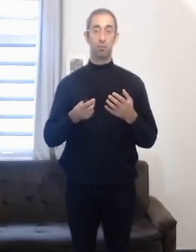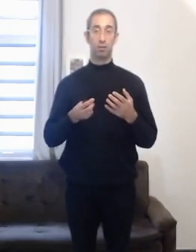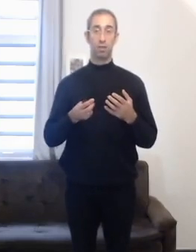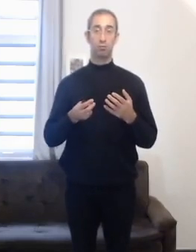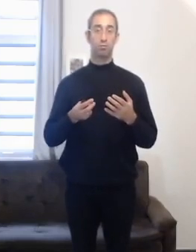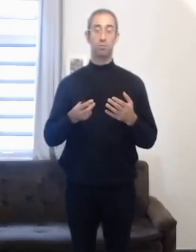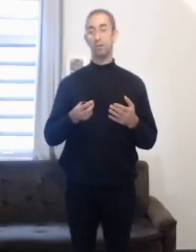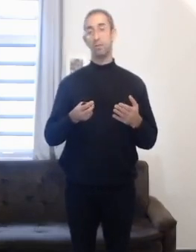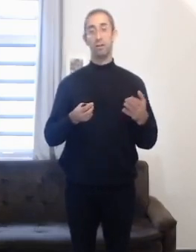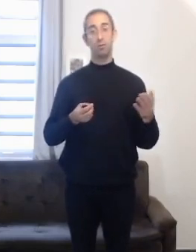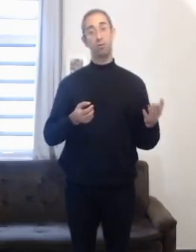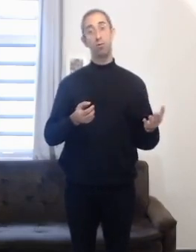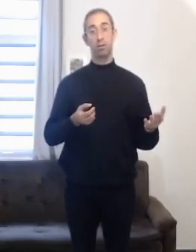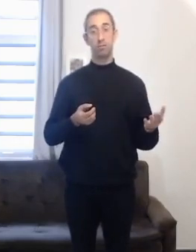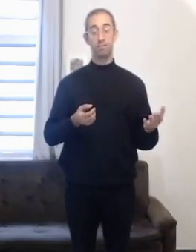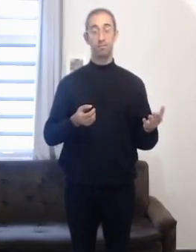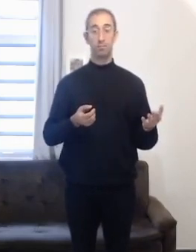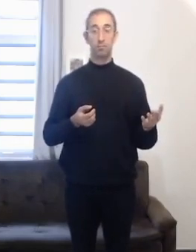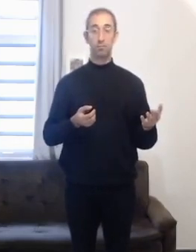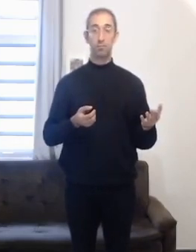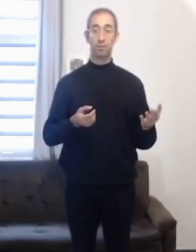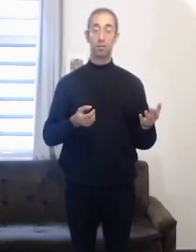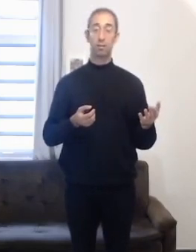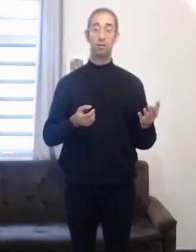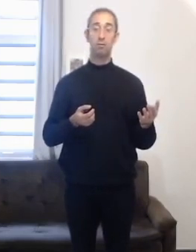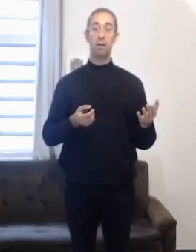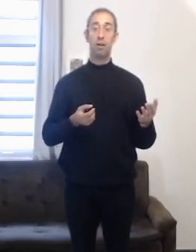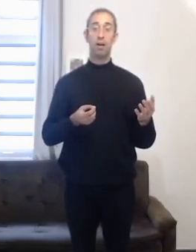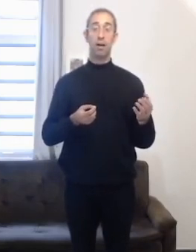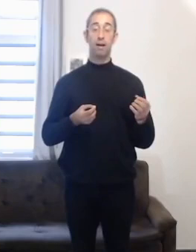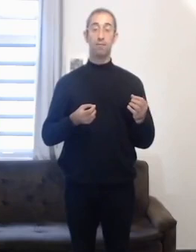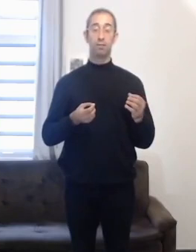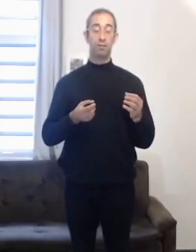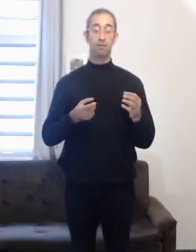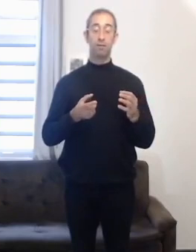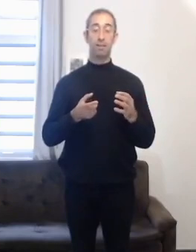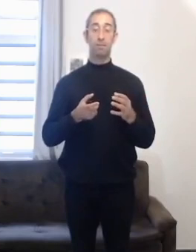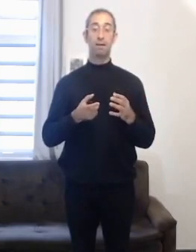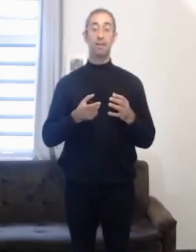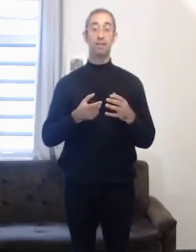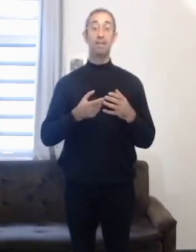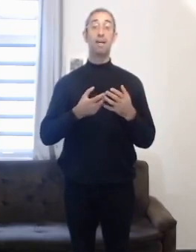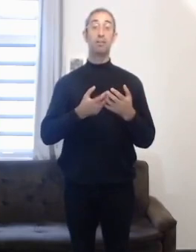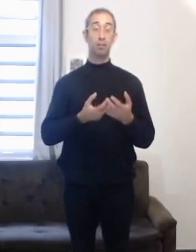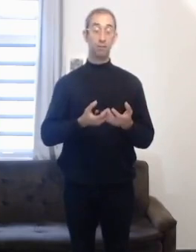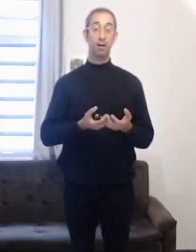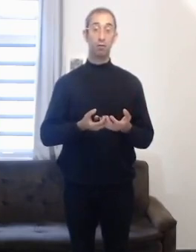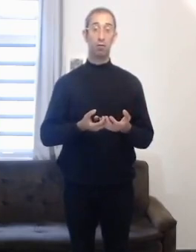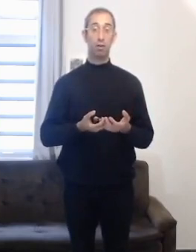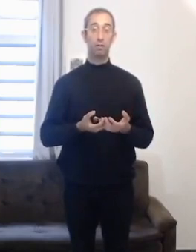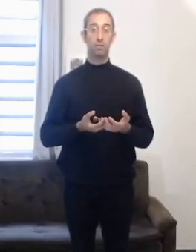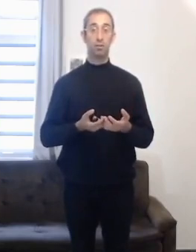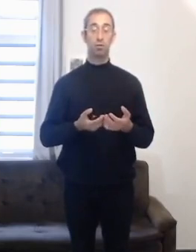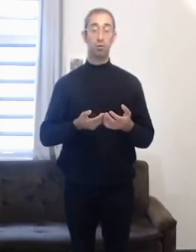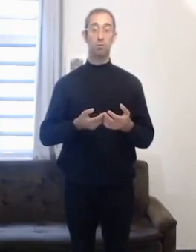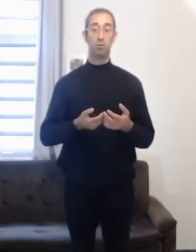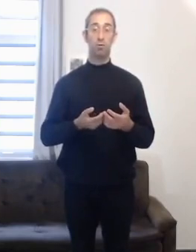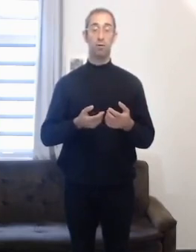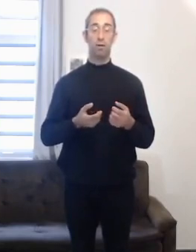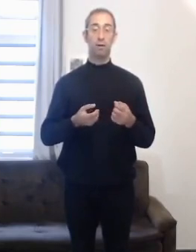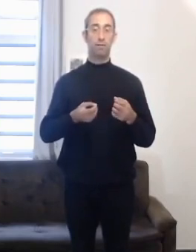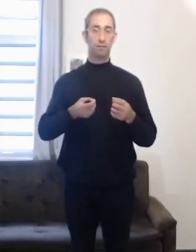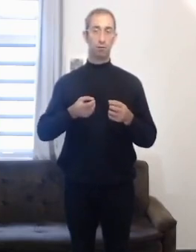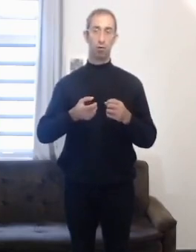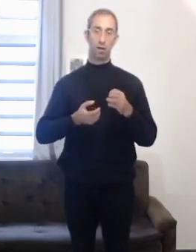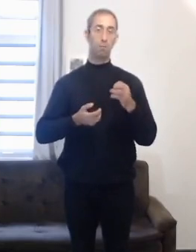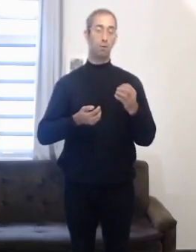estamos aqui em um projeto de uma disciplina curta, então, vocês vão fazer a primeira tentativa agora de